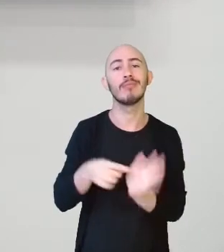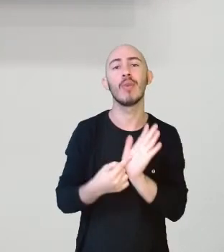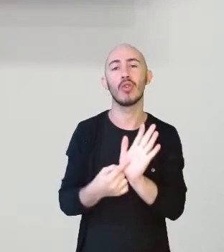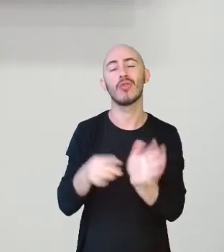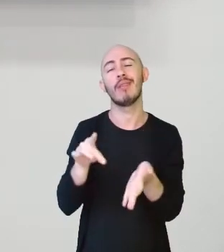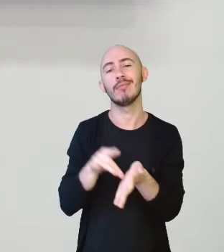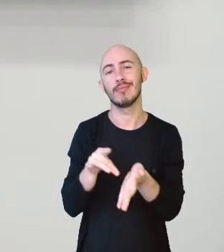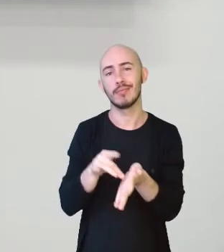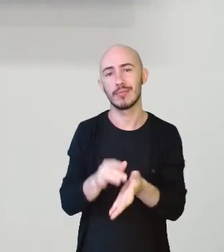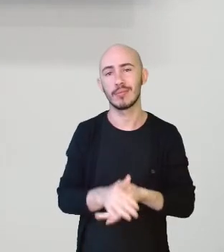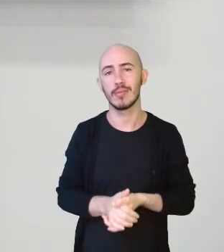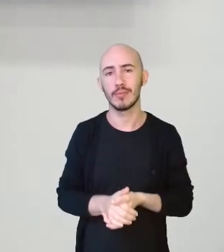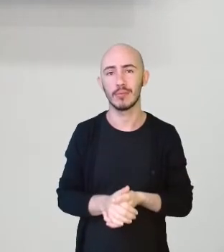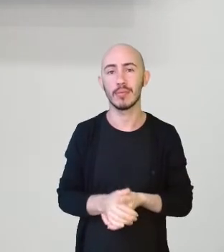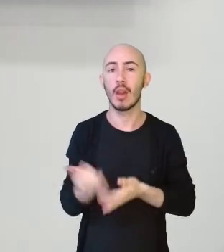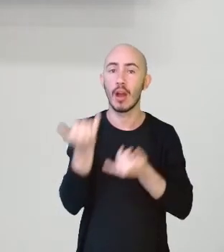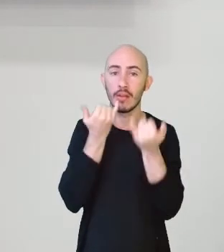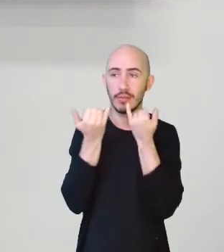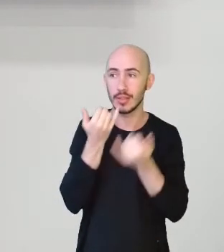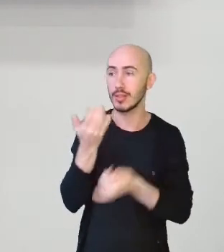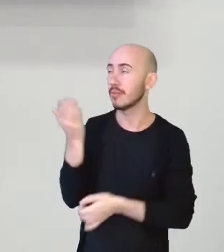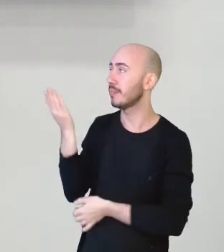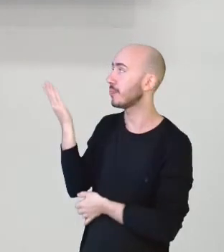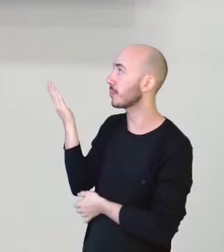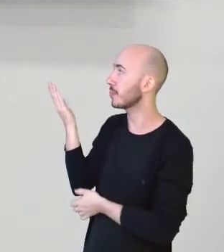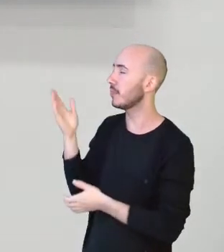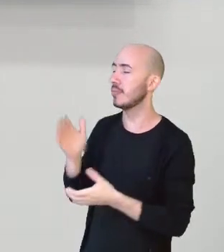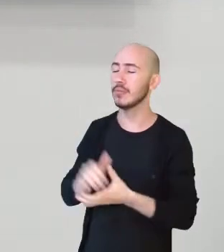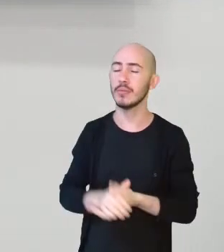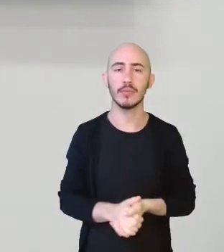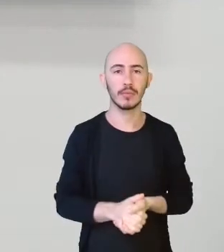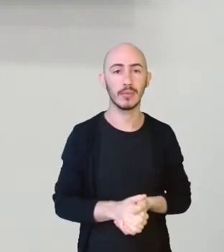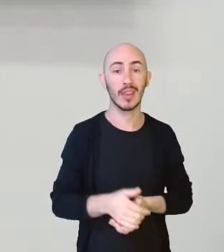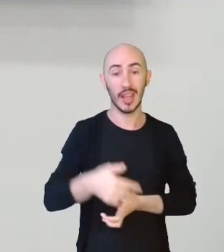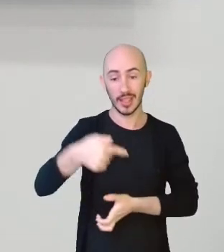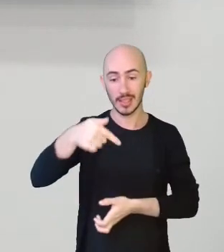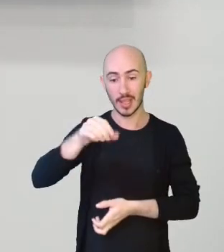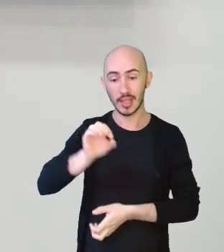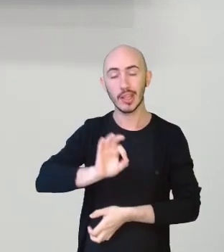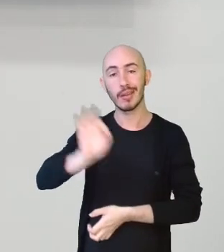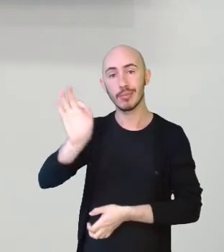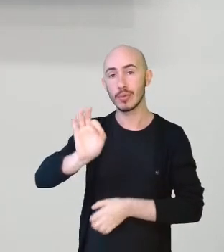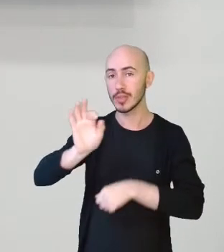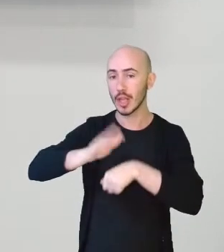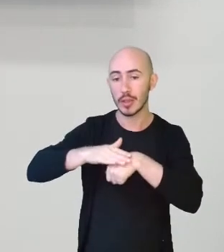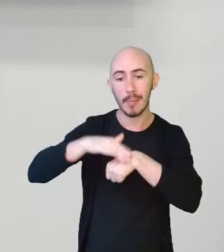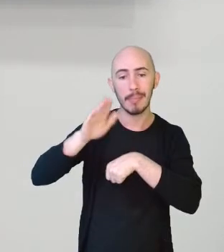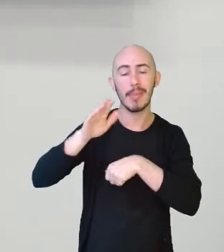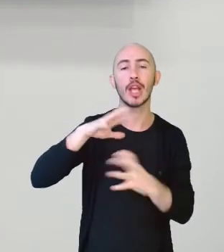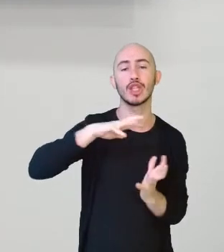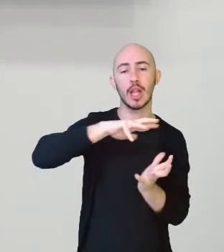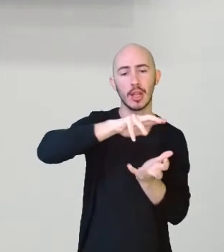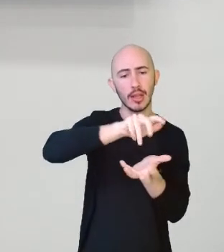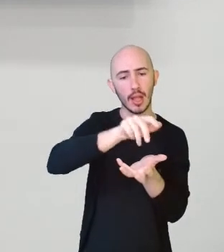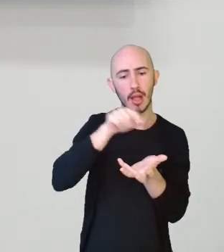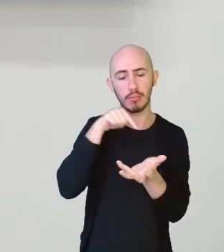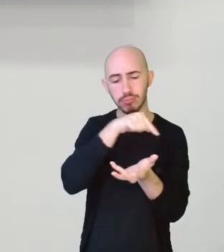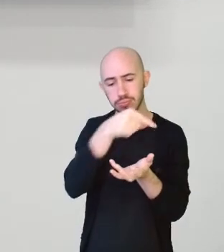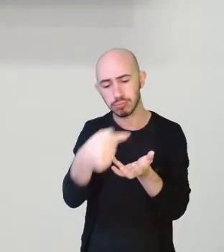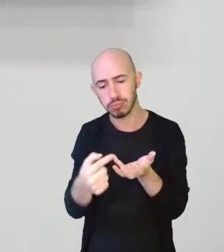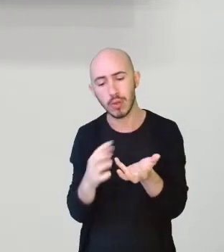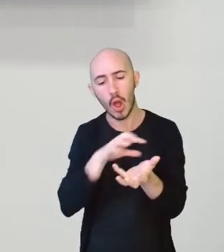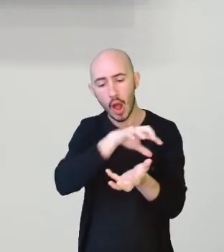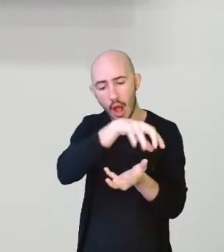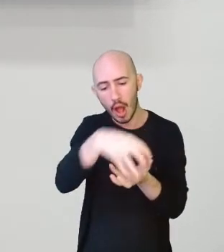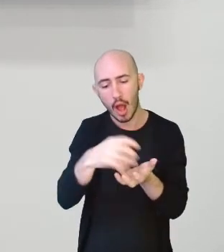realidade. Veja aqui essas informações, vamos ler? Mais de 70% da superfície terrestre é